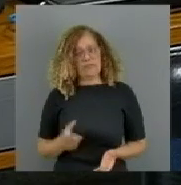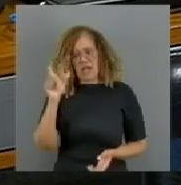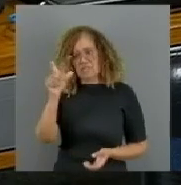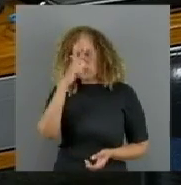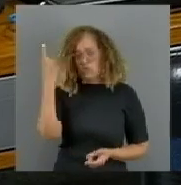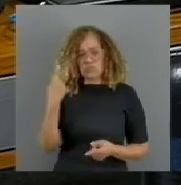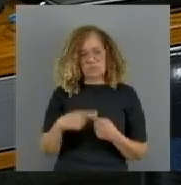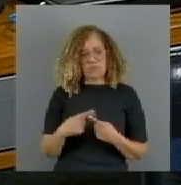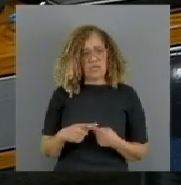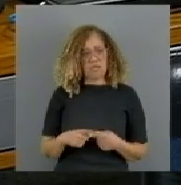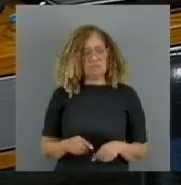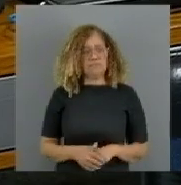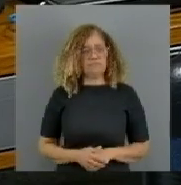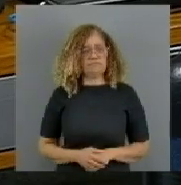desportista,